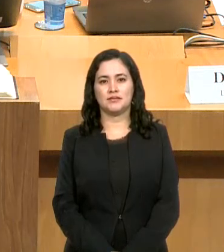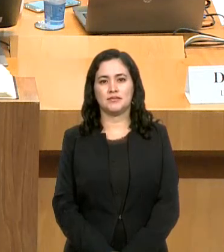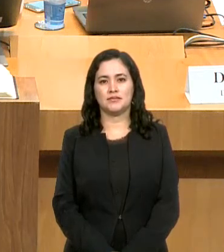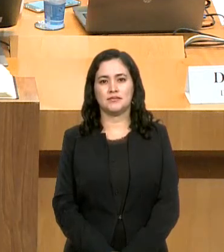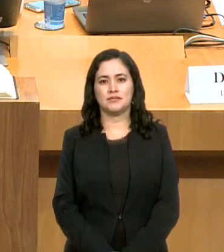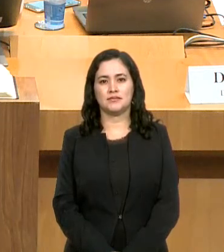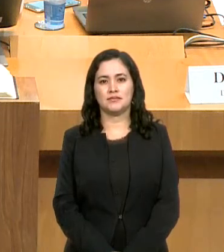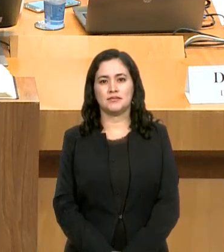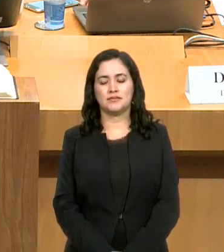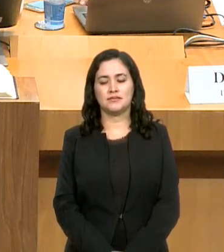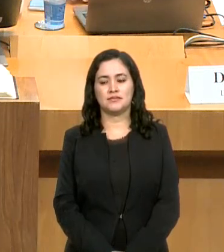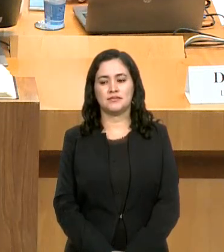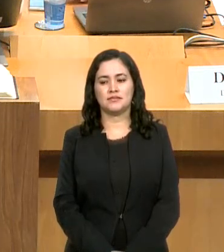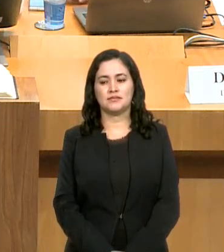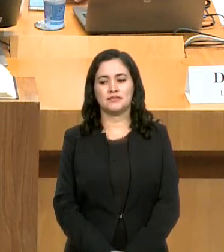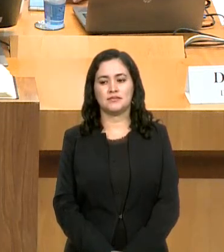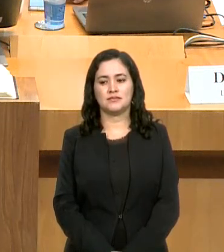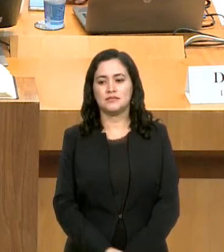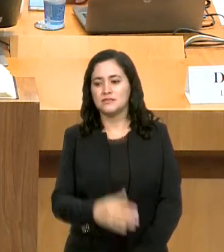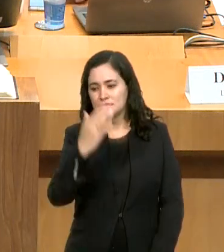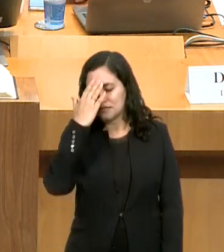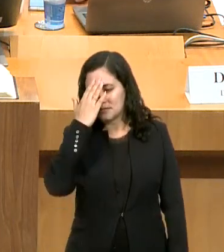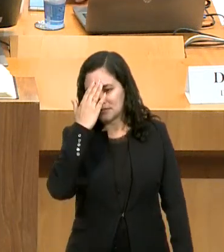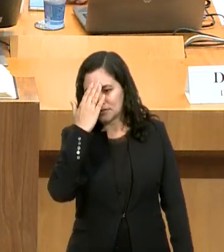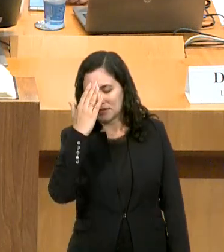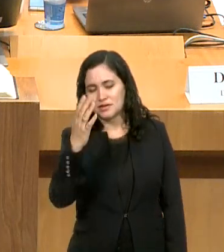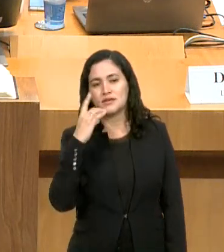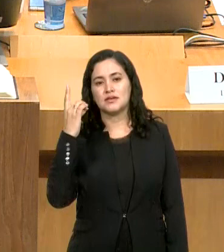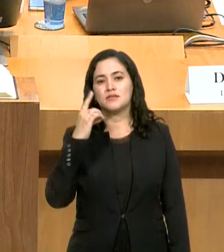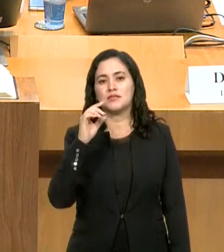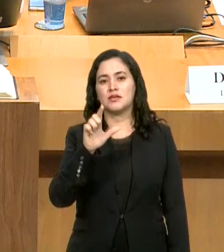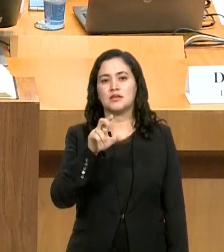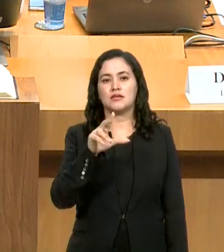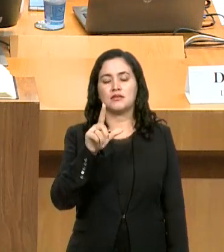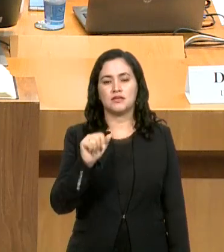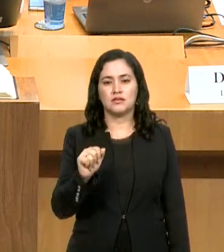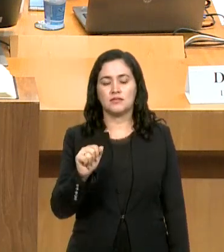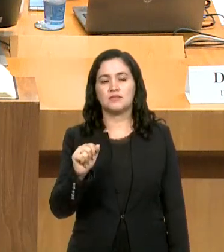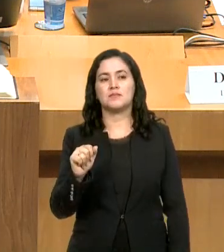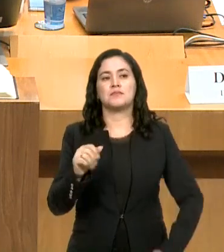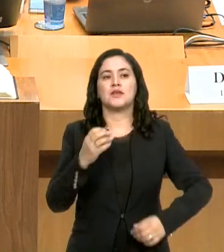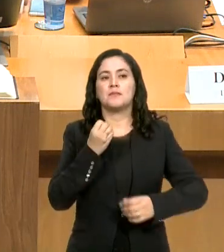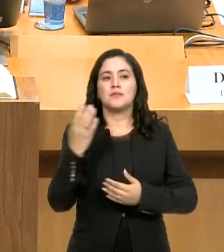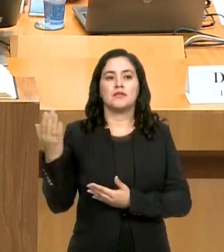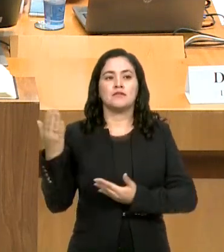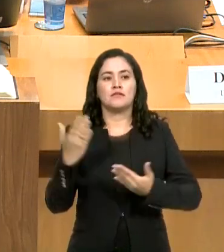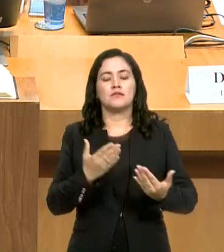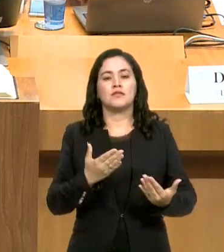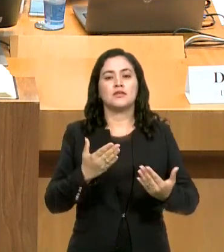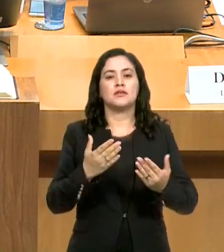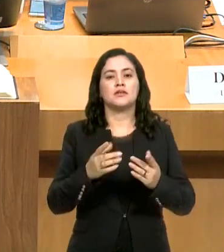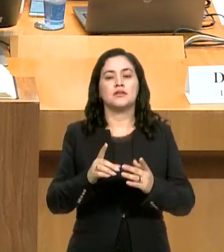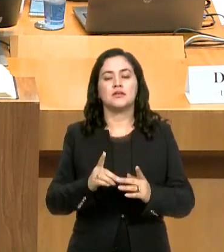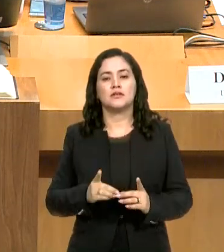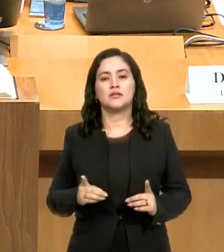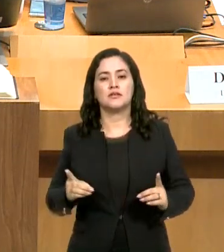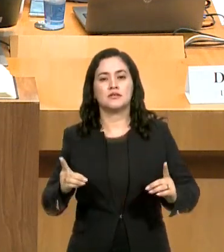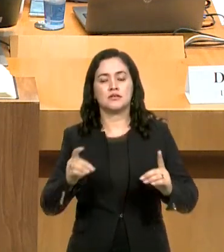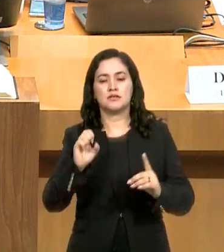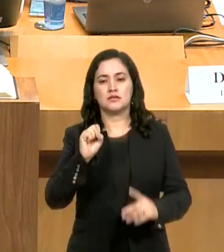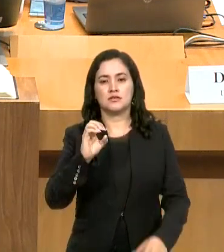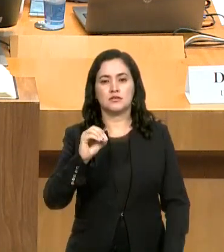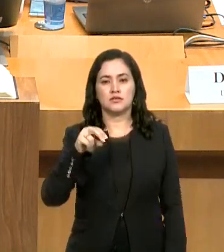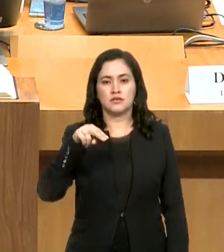Obrigado, deputado Carlos Lula. Registro nesse momento a presença da desembargadora Sônia Amaral aqui no nosso plenário. Seja muito bem-vinda.